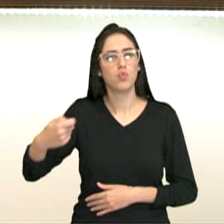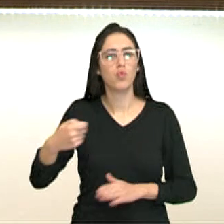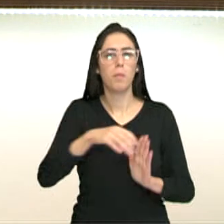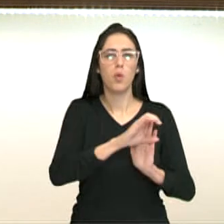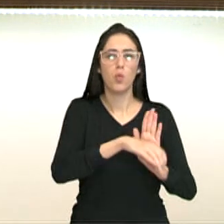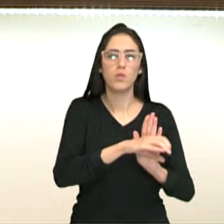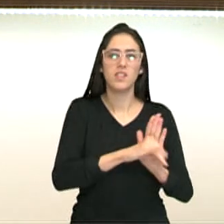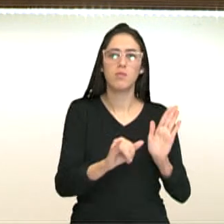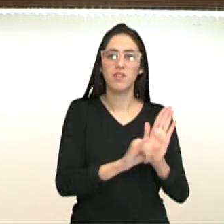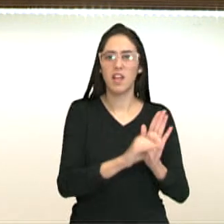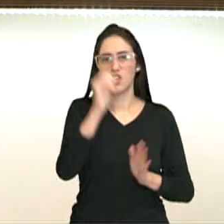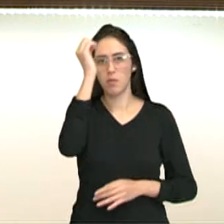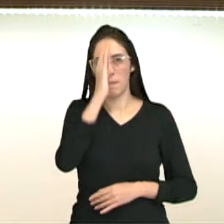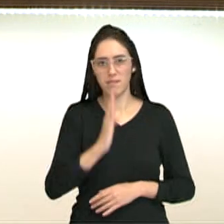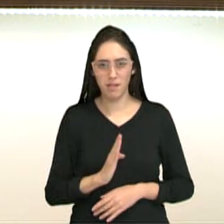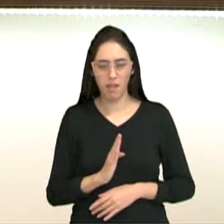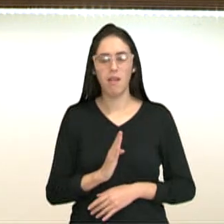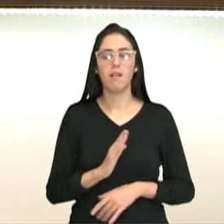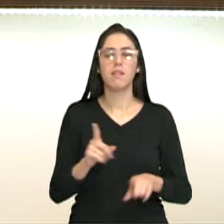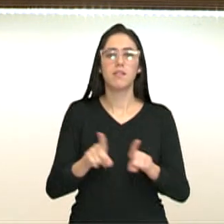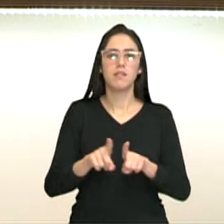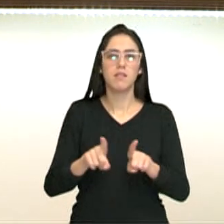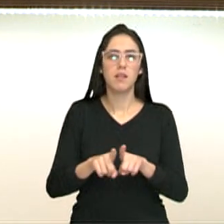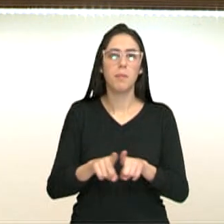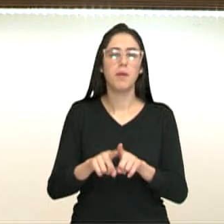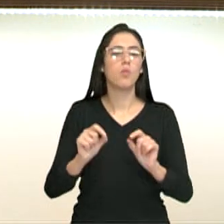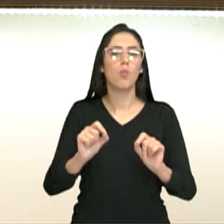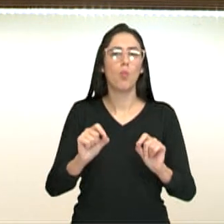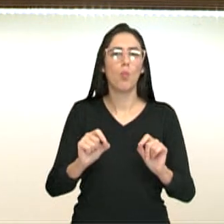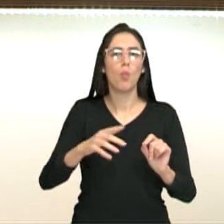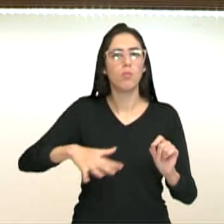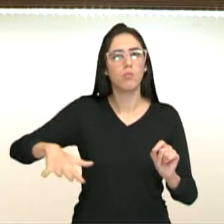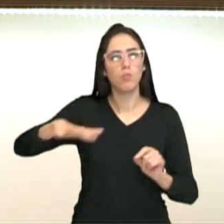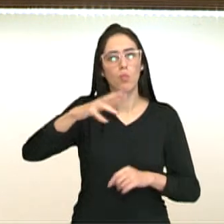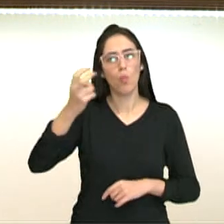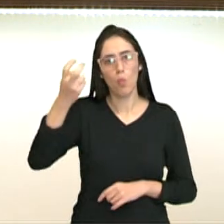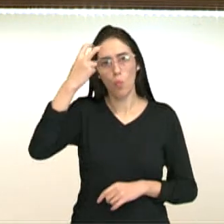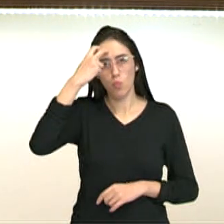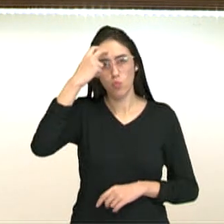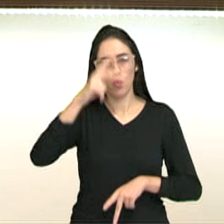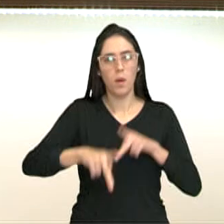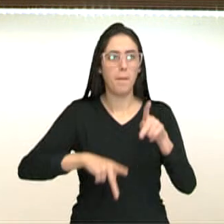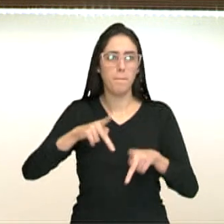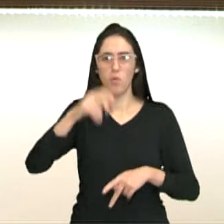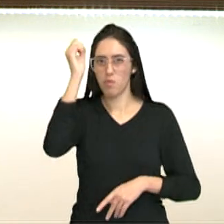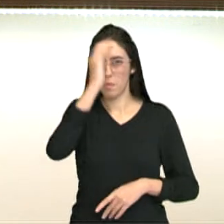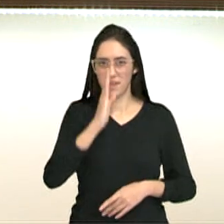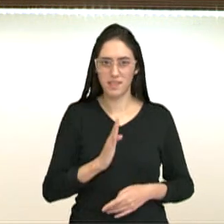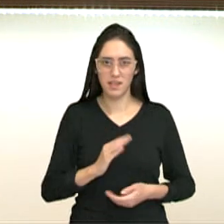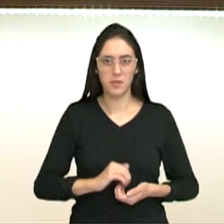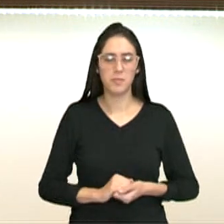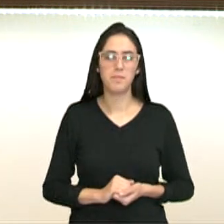à identidade brasileira e à formação de uma cultura, de sociabilidade do povo brasileiro.